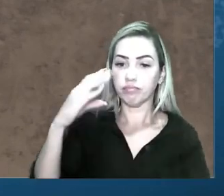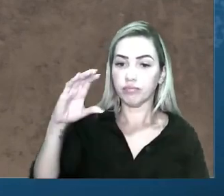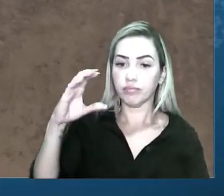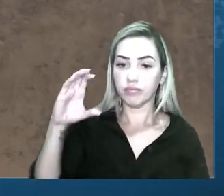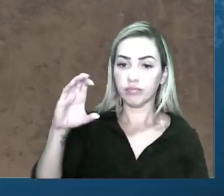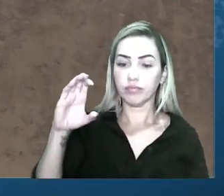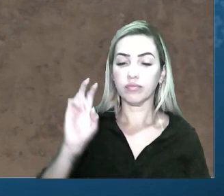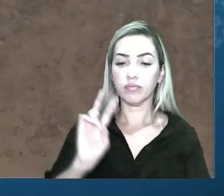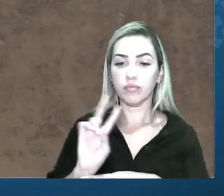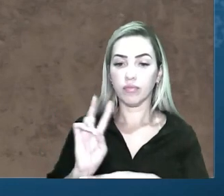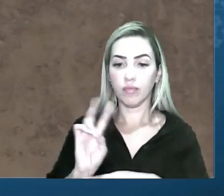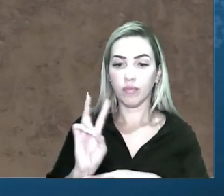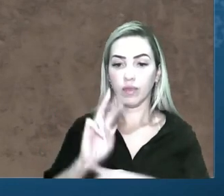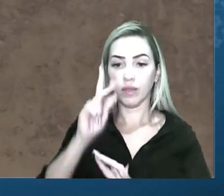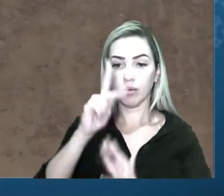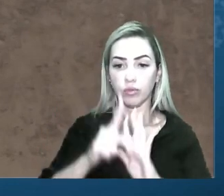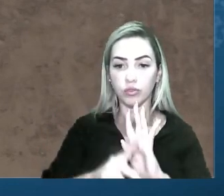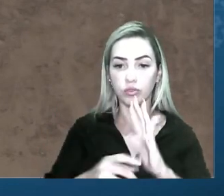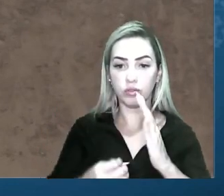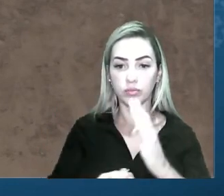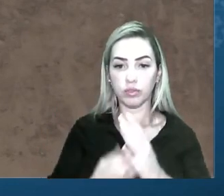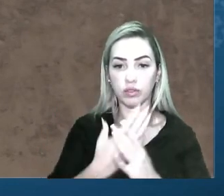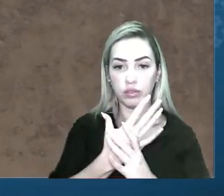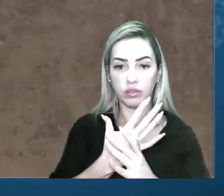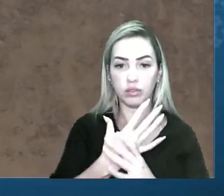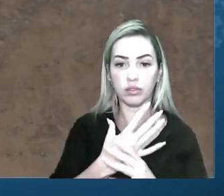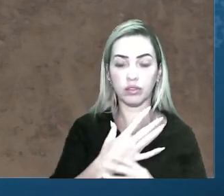projeto de implantação de um hub